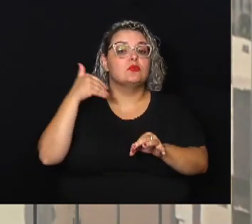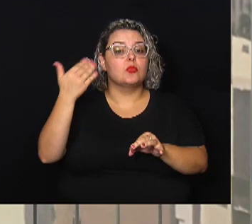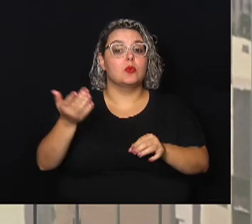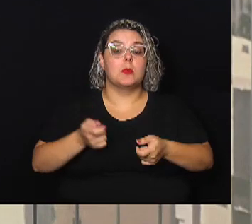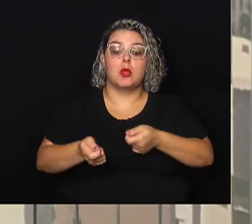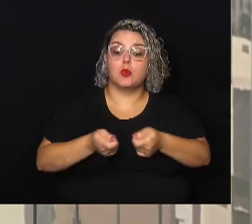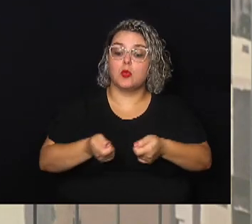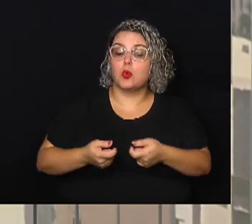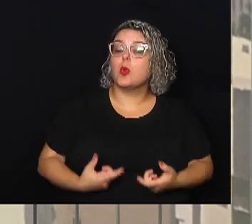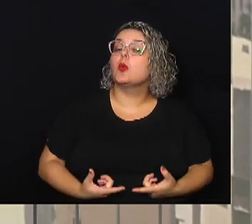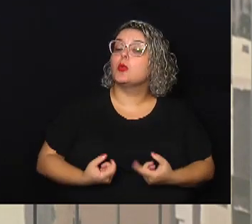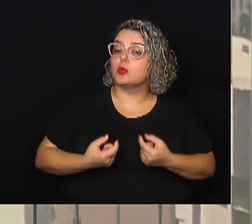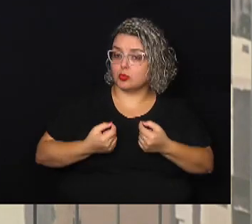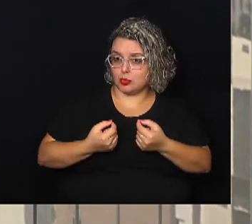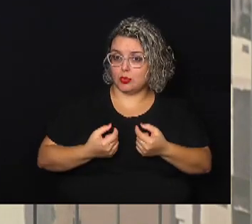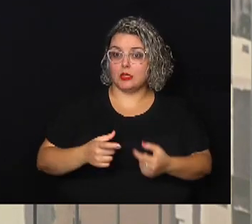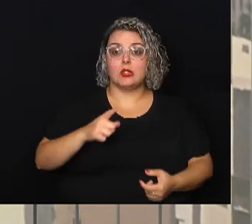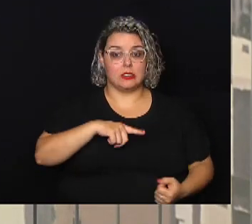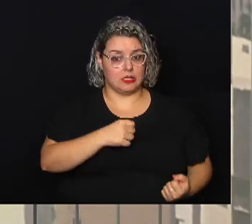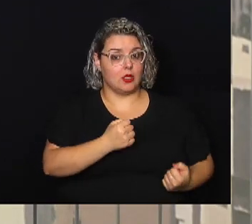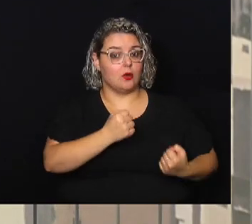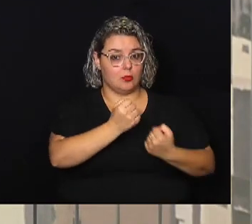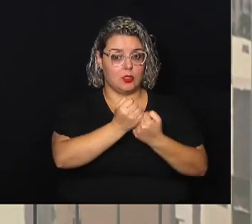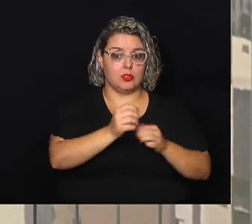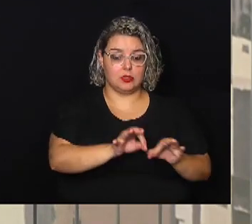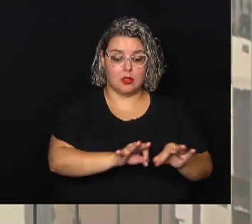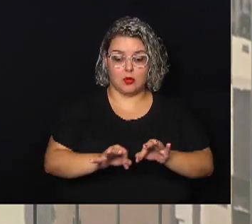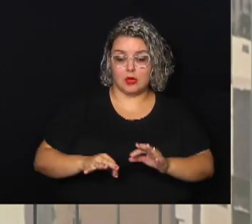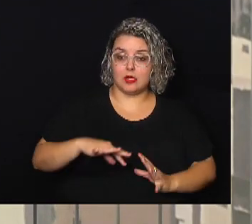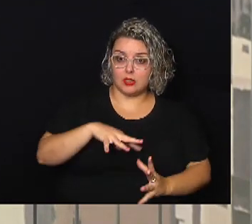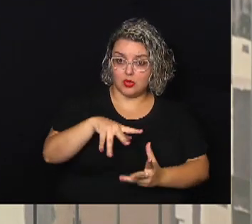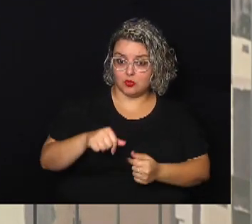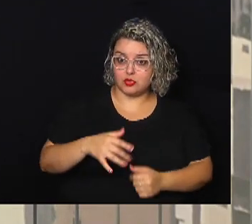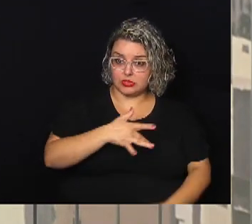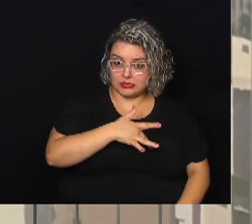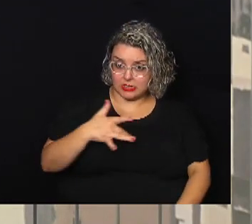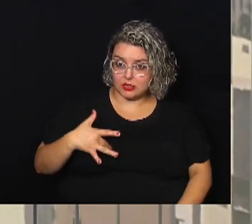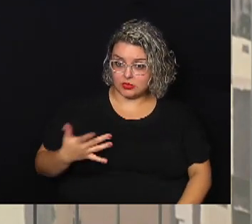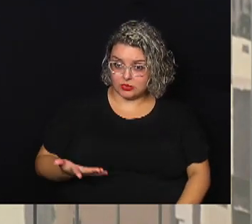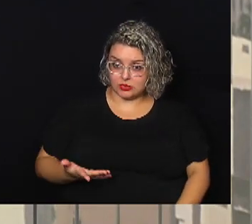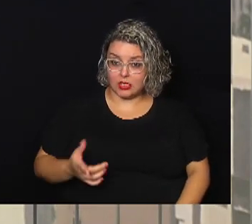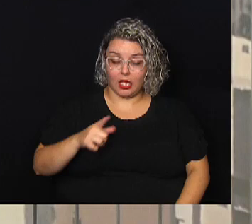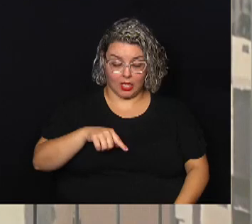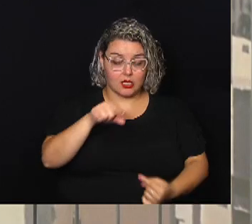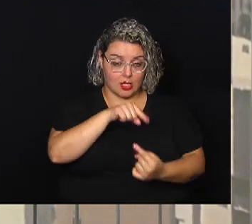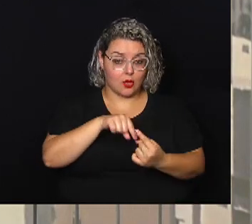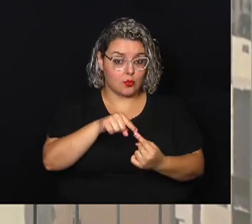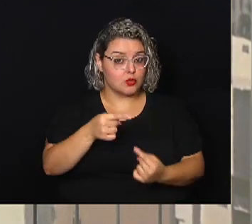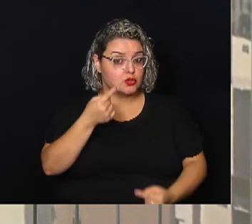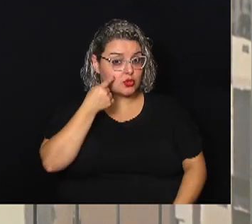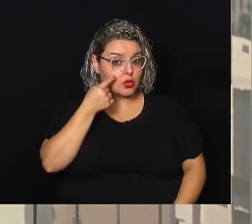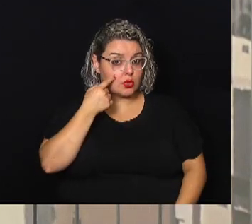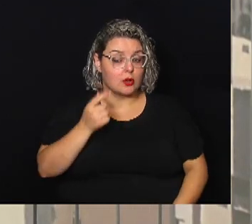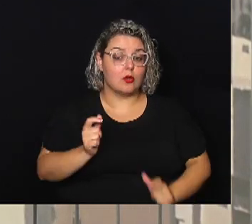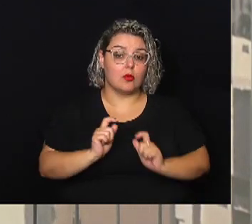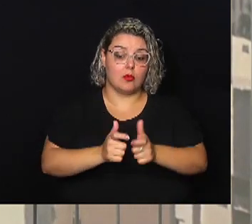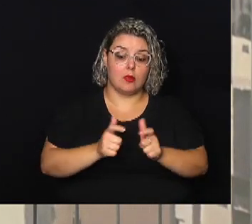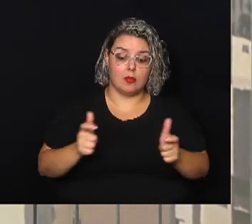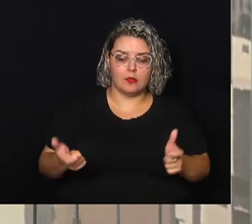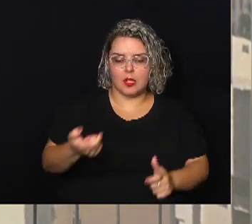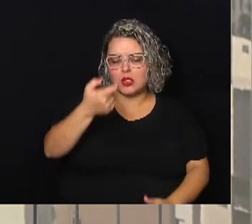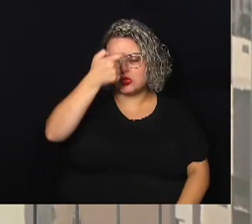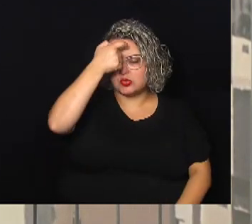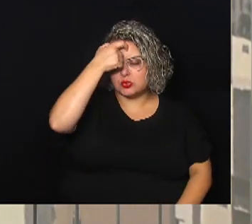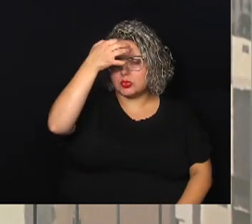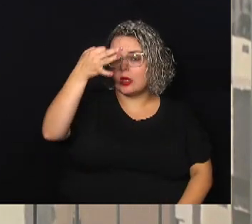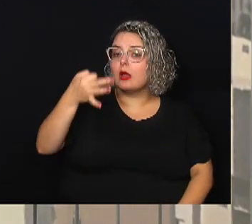Controle do Câncer e tem o apoio da Organização Mundial da Saúde. E tem como objetivo, olha só, aumentar a conscientização